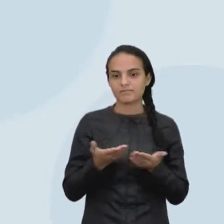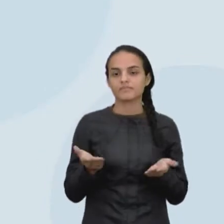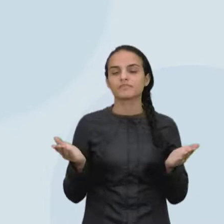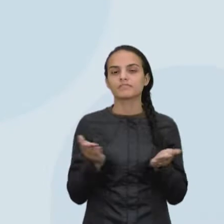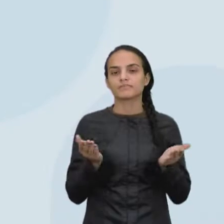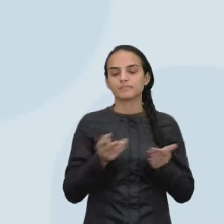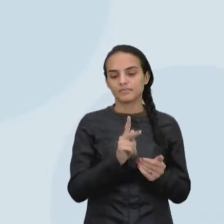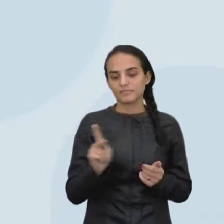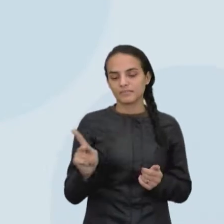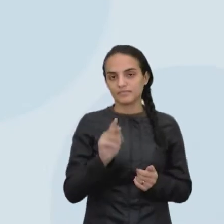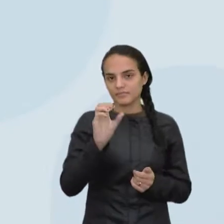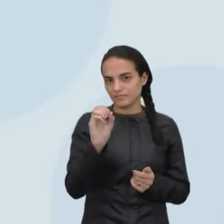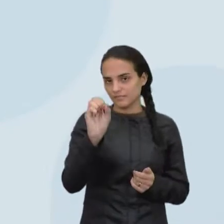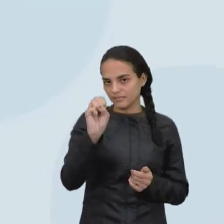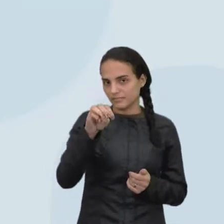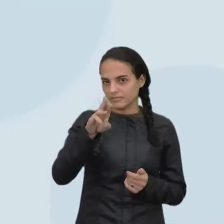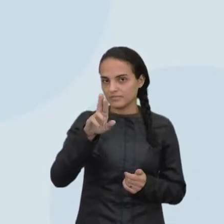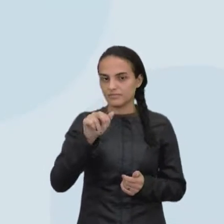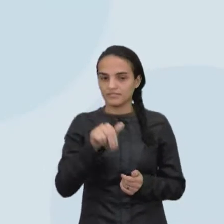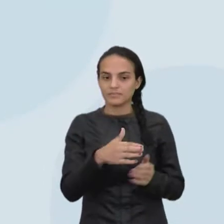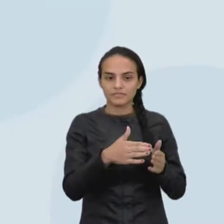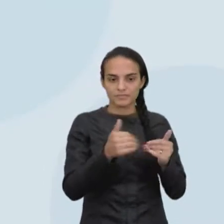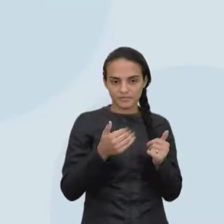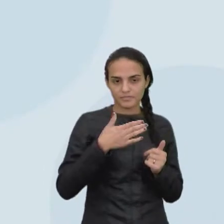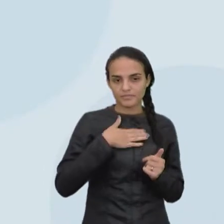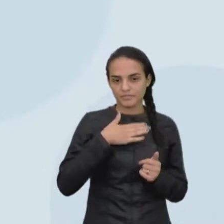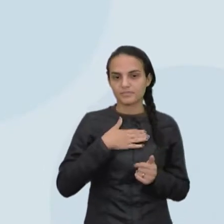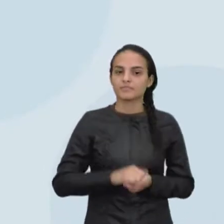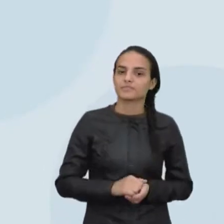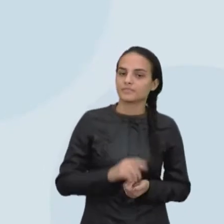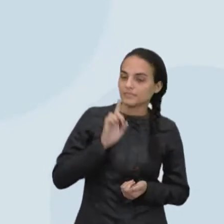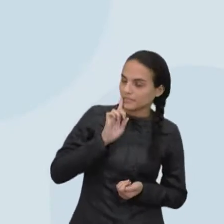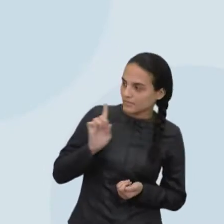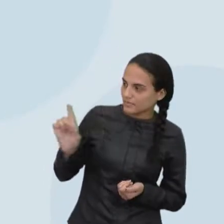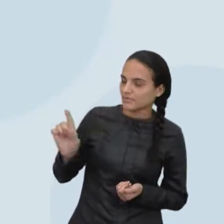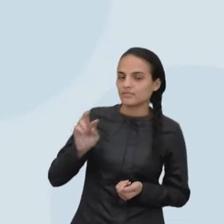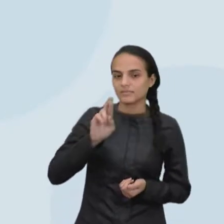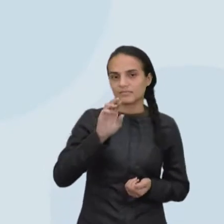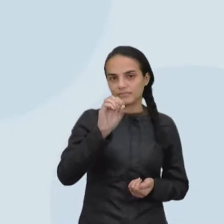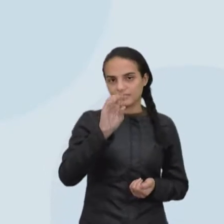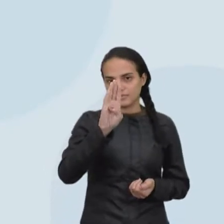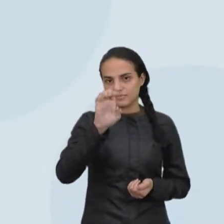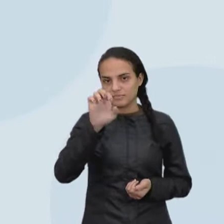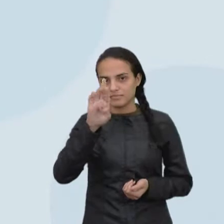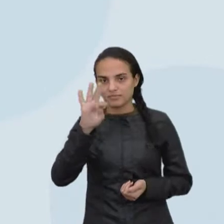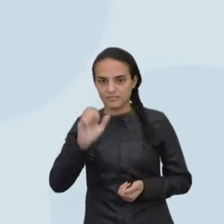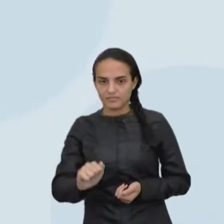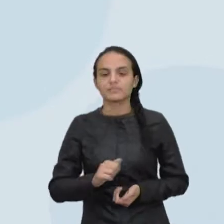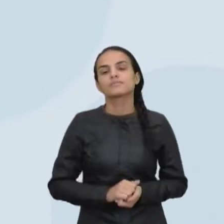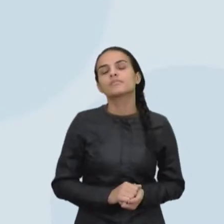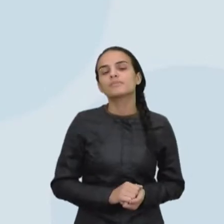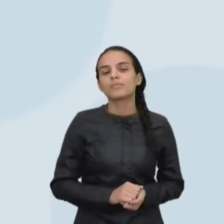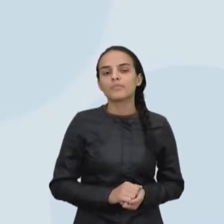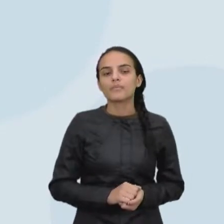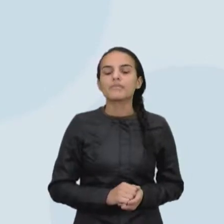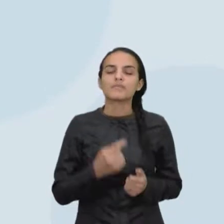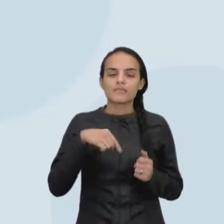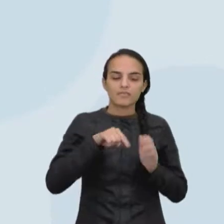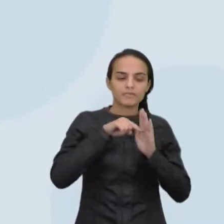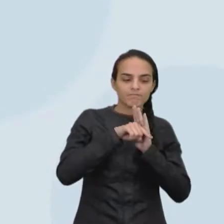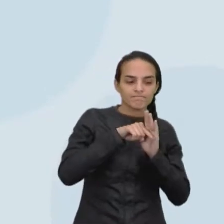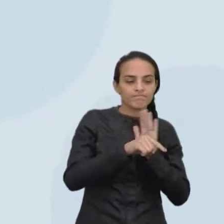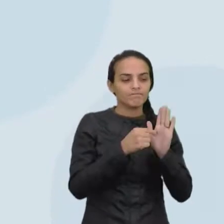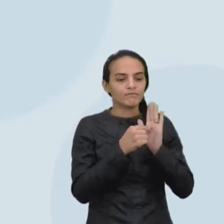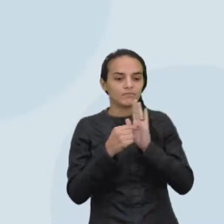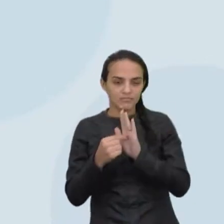professor Osmar pediu para eu vir, portanto tá meu nome aqui, ó, Roberta e Osmar. Muito bem. Então a gente está analisando as amostras. É